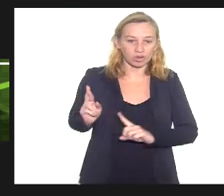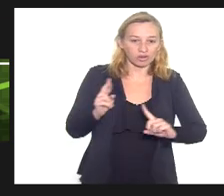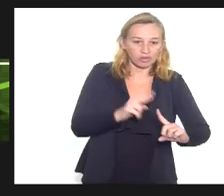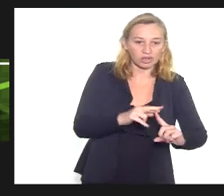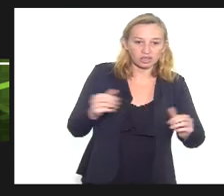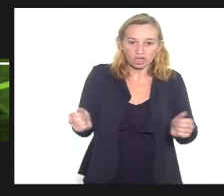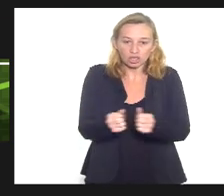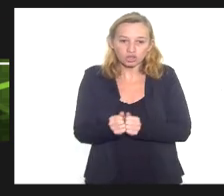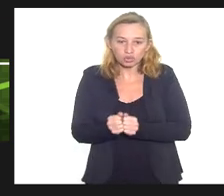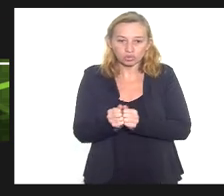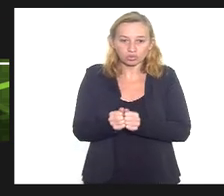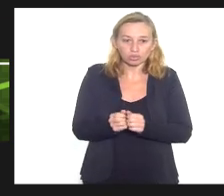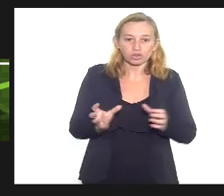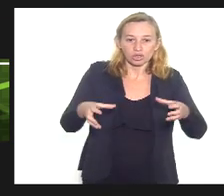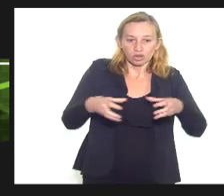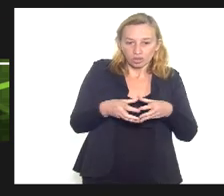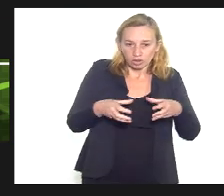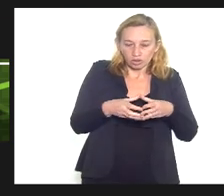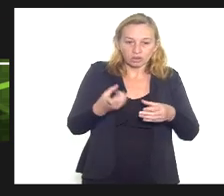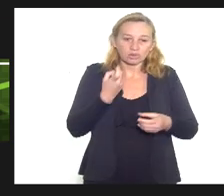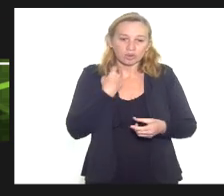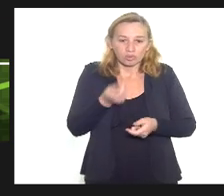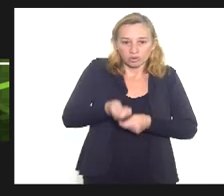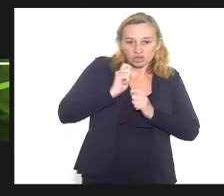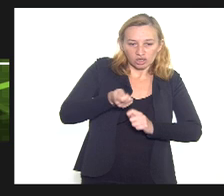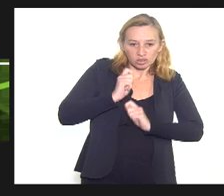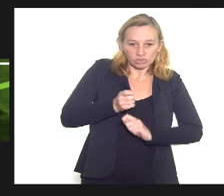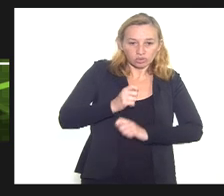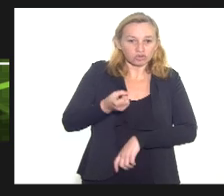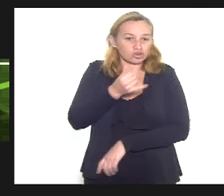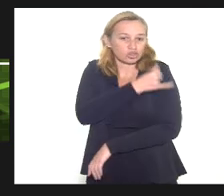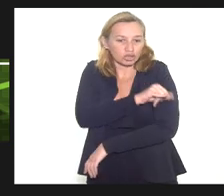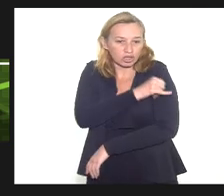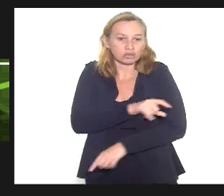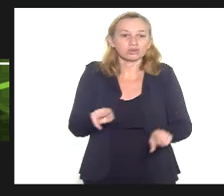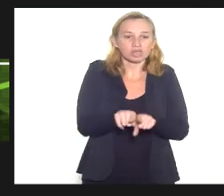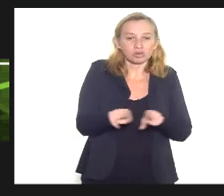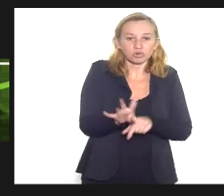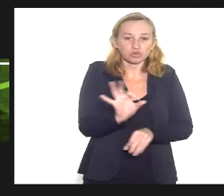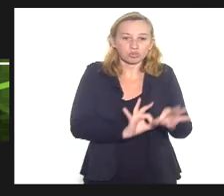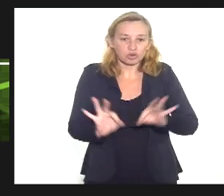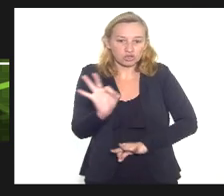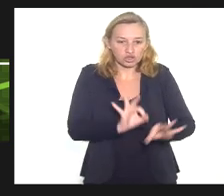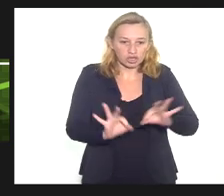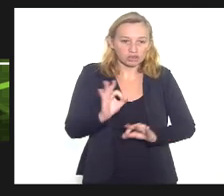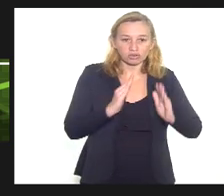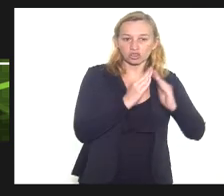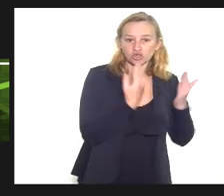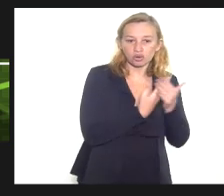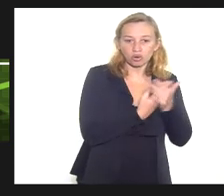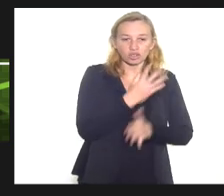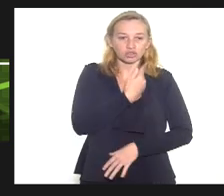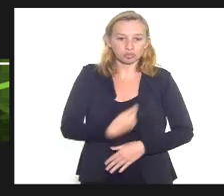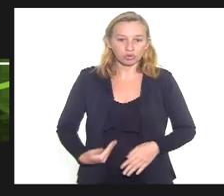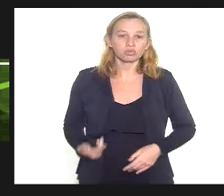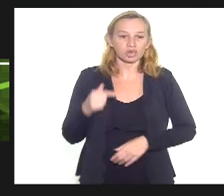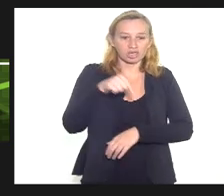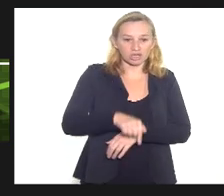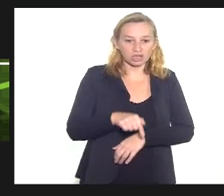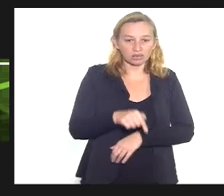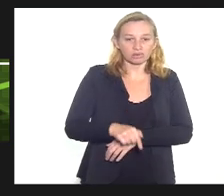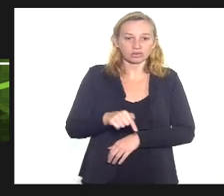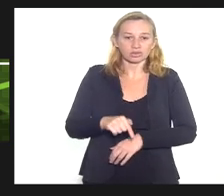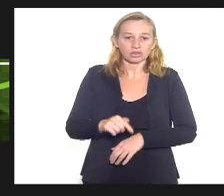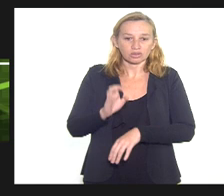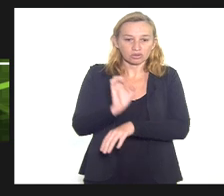às comunidades pesqueiras do estado do Rio de Janeiro. Temos projetos de educação em escolas públicas aqui do estado, menciono